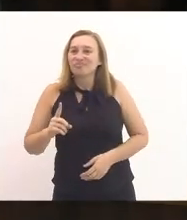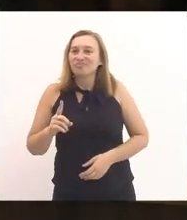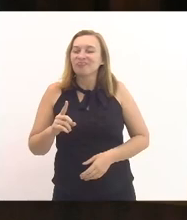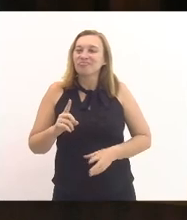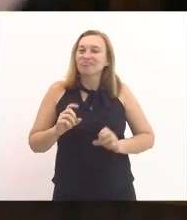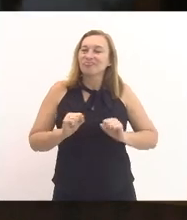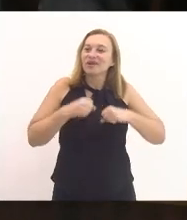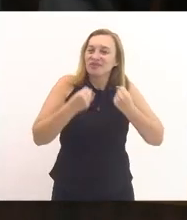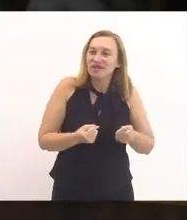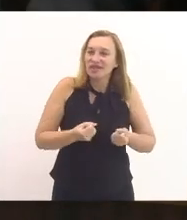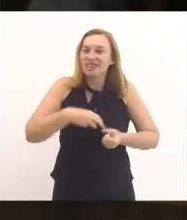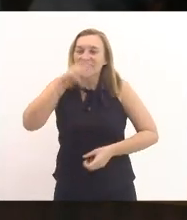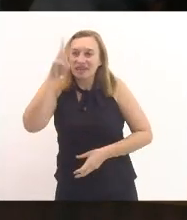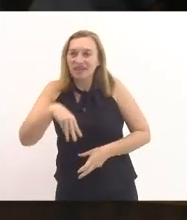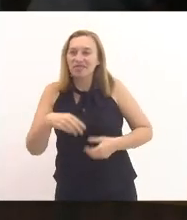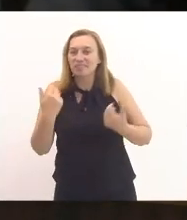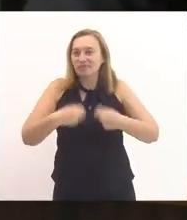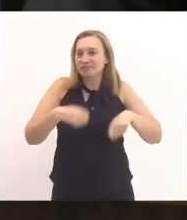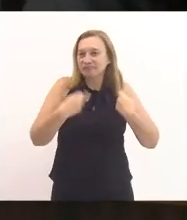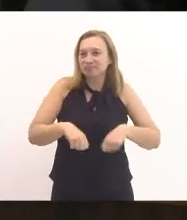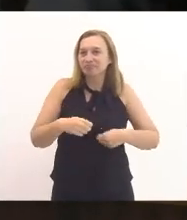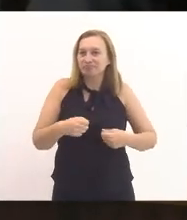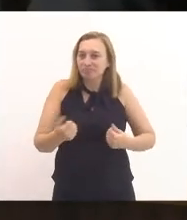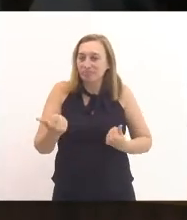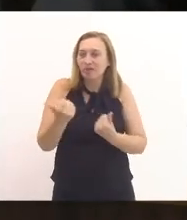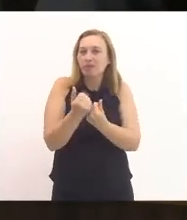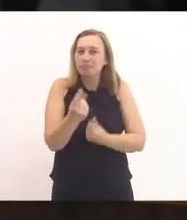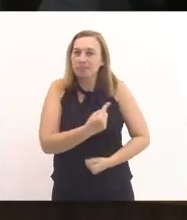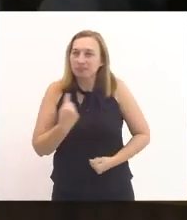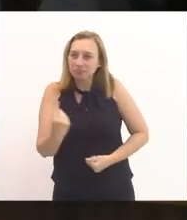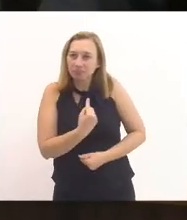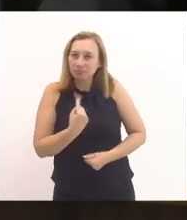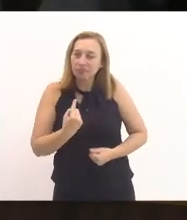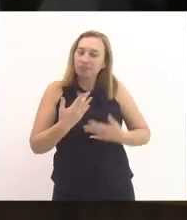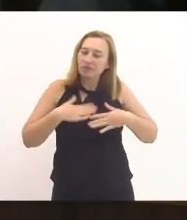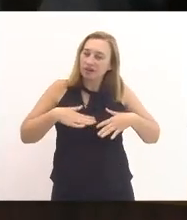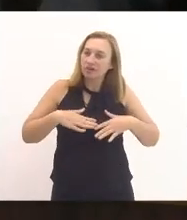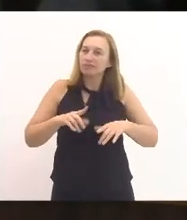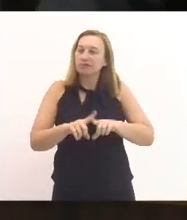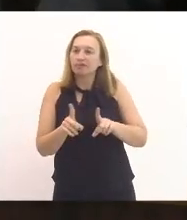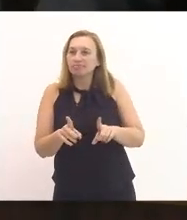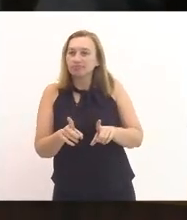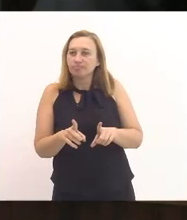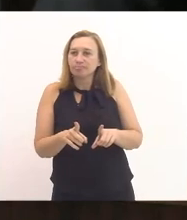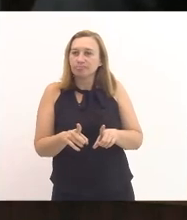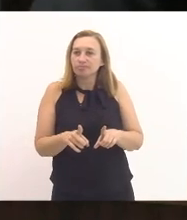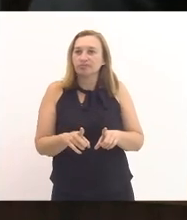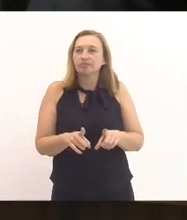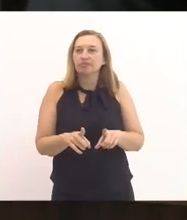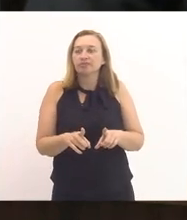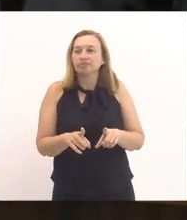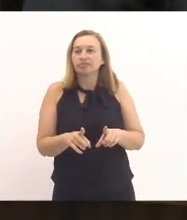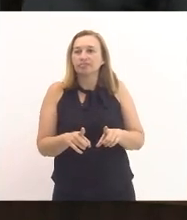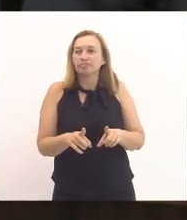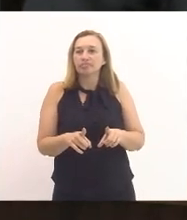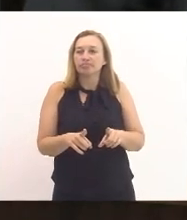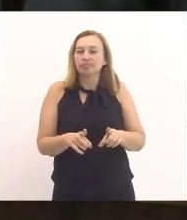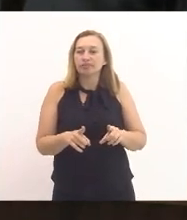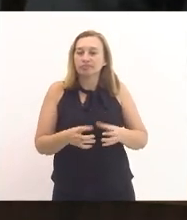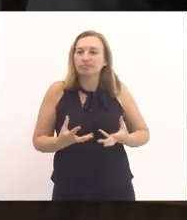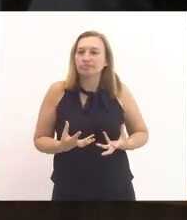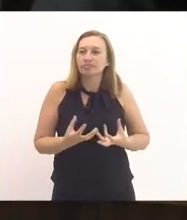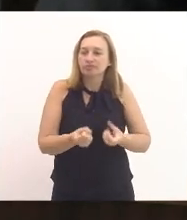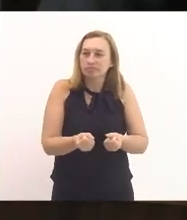Vamos lá gente a gente pode contar com a gente aí poxa eu te Às vezes aqui de dar uma relaxada mas é é o clima aqui é totalmente